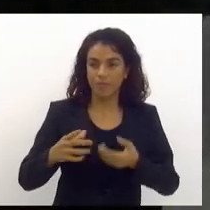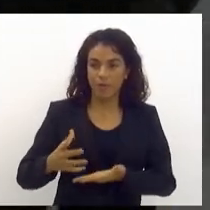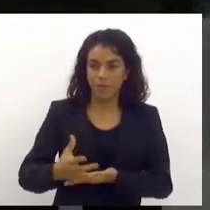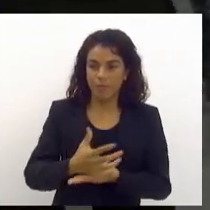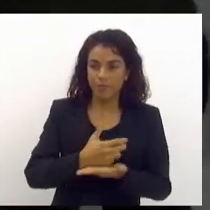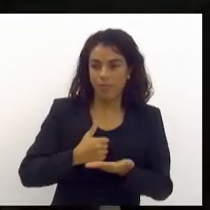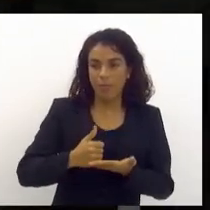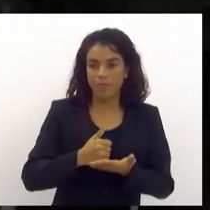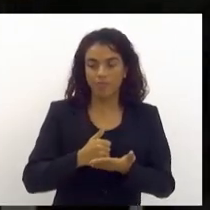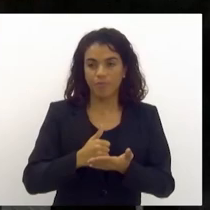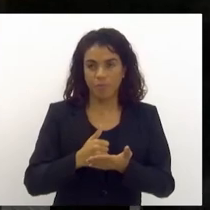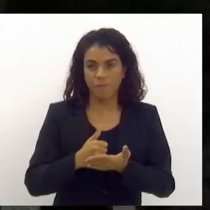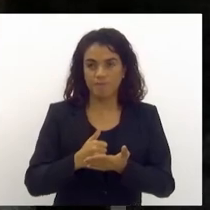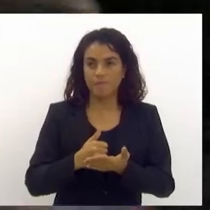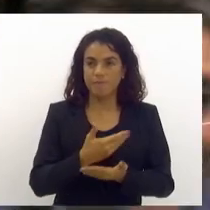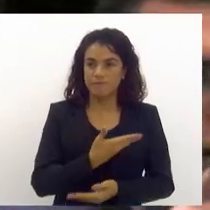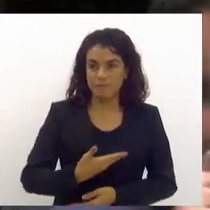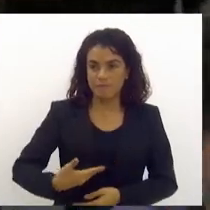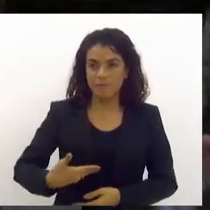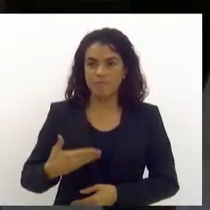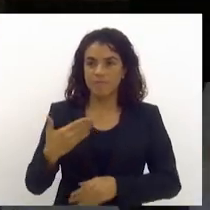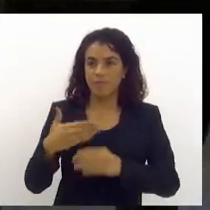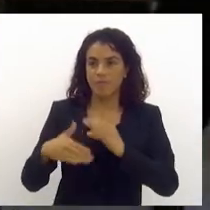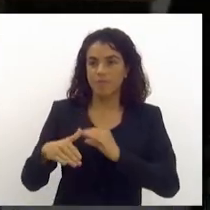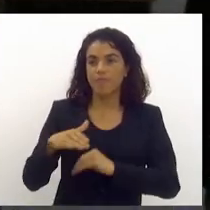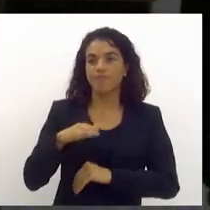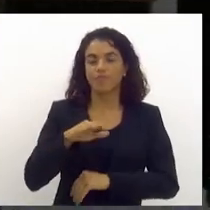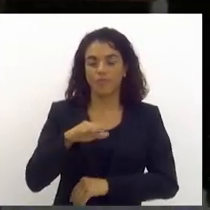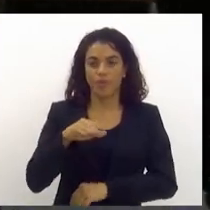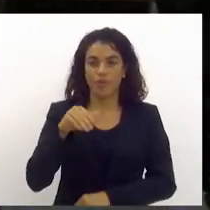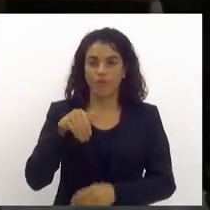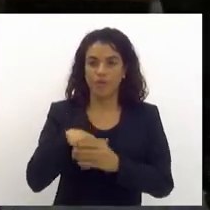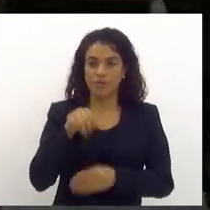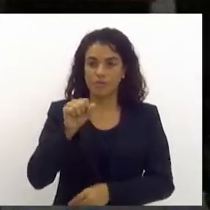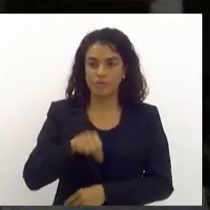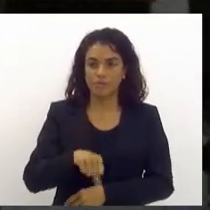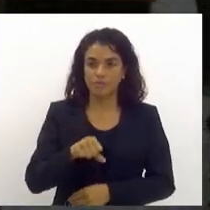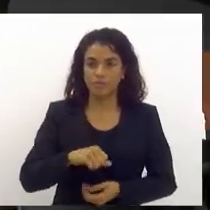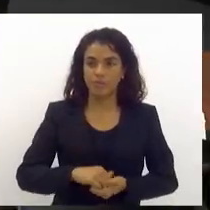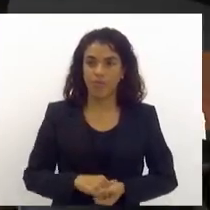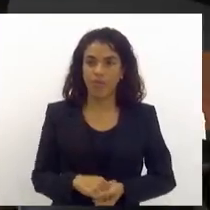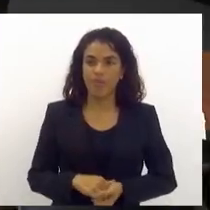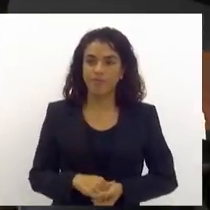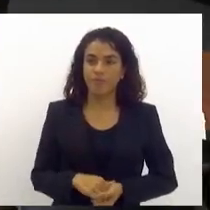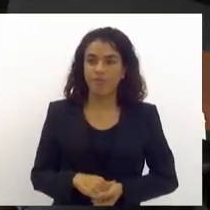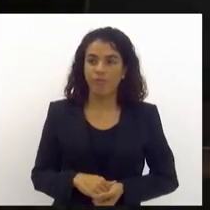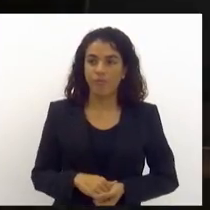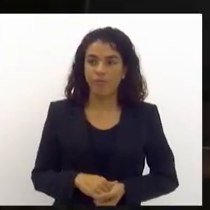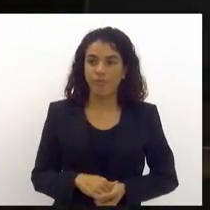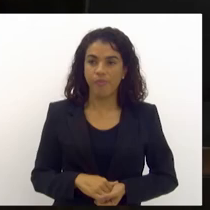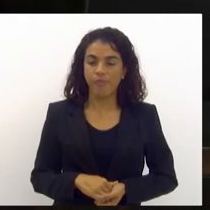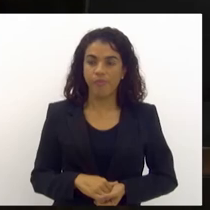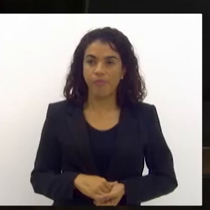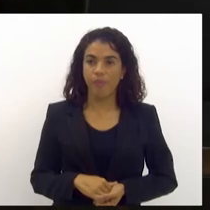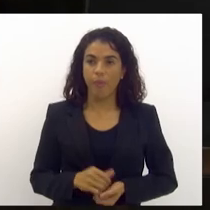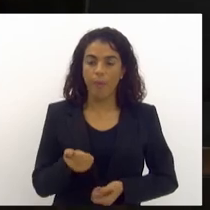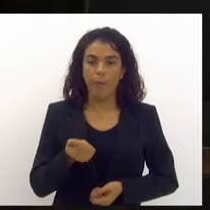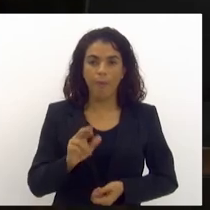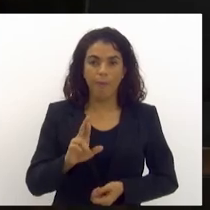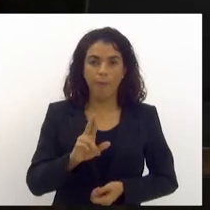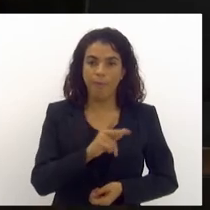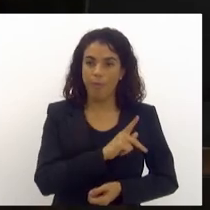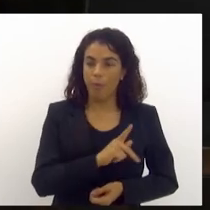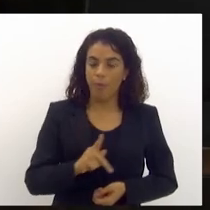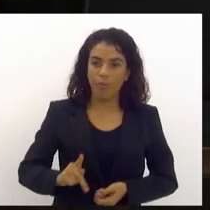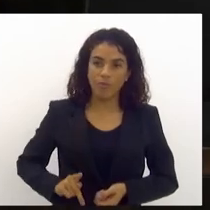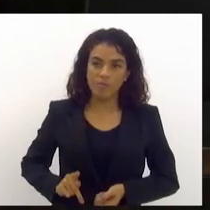efetiva integralização, encaminho voto sim à matéria em discussão, presidente. Muito obrigado, deputada Dani. Deputado doutor Pedro